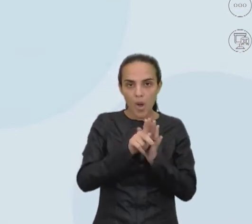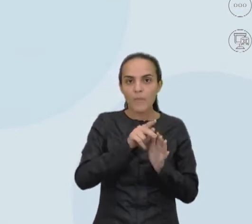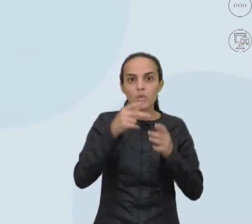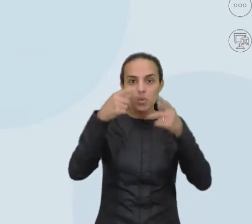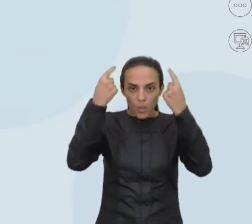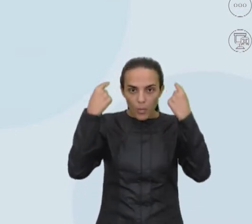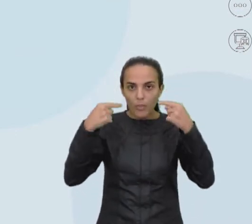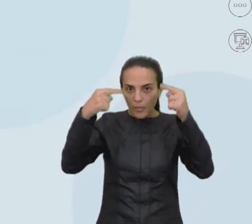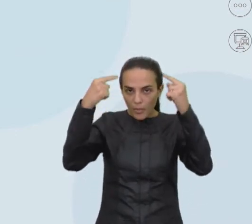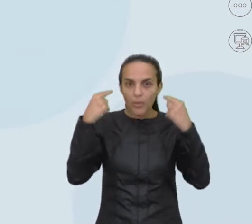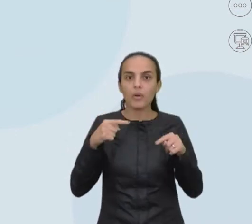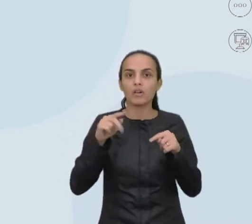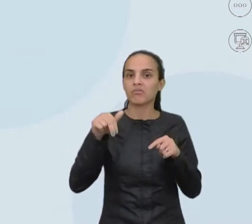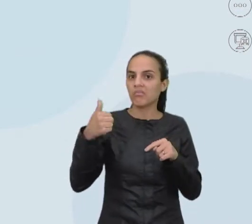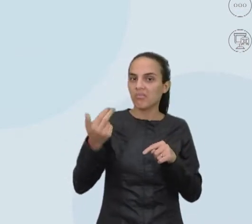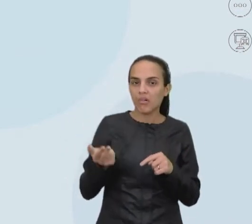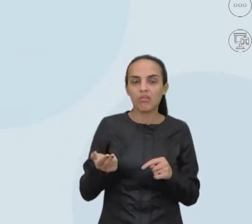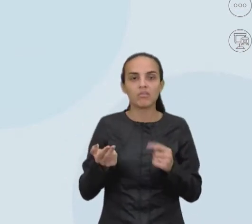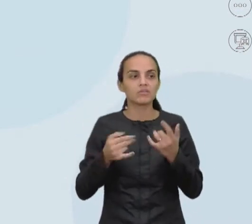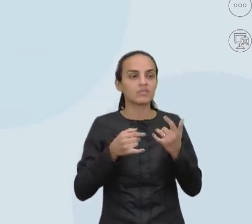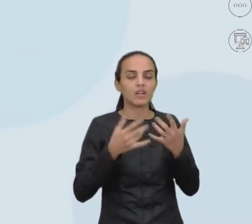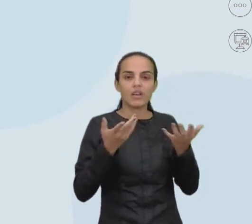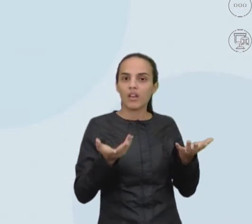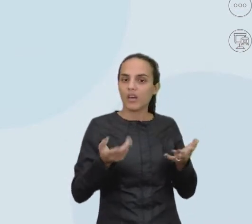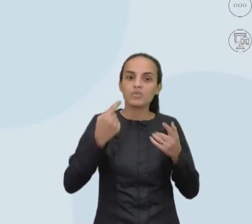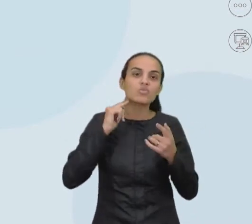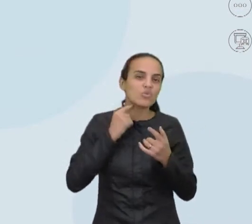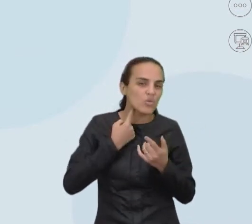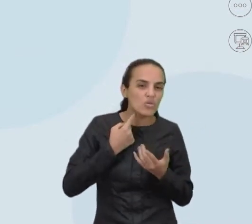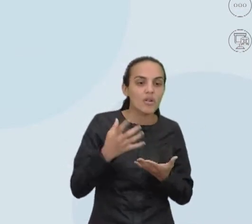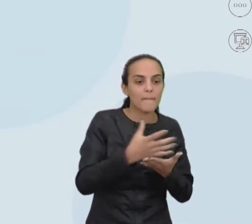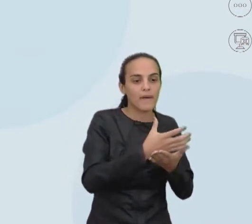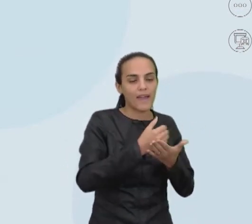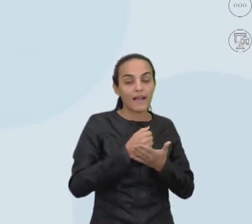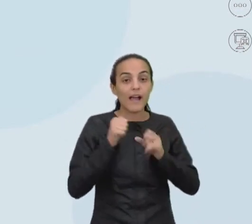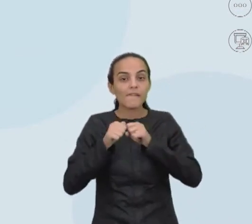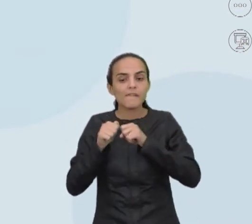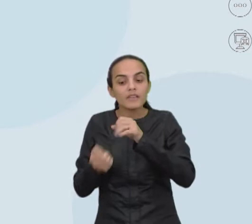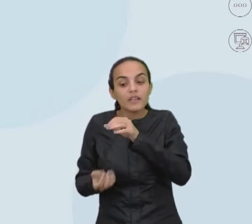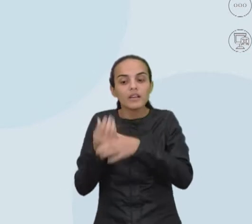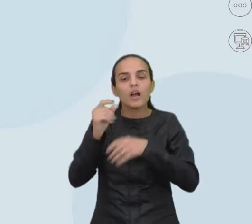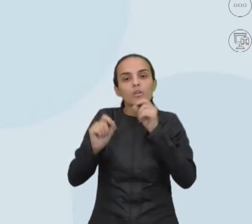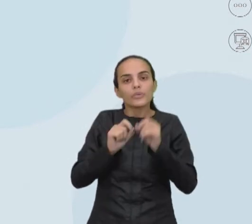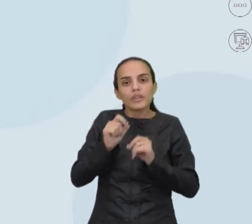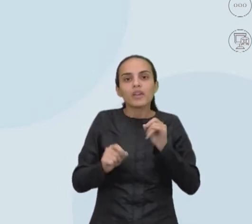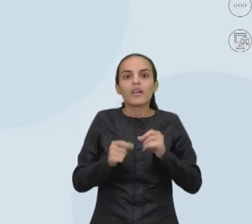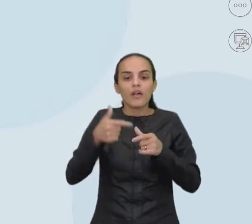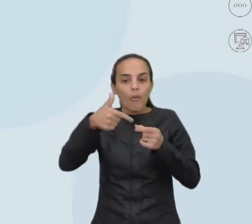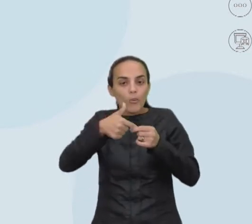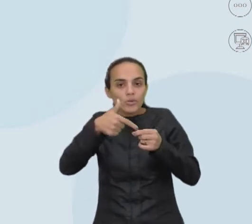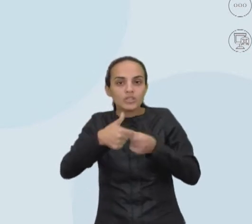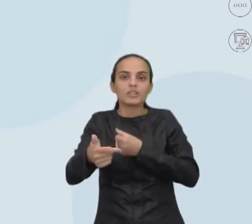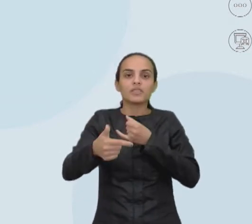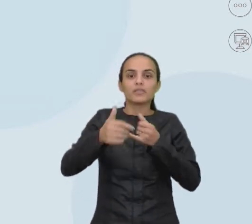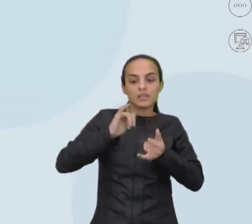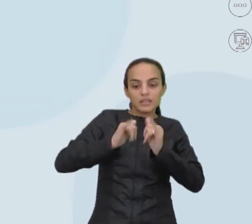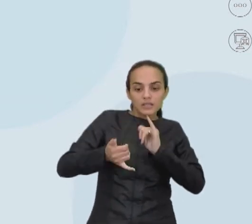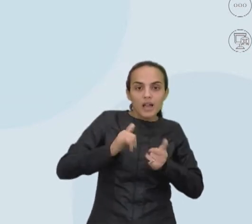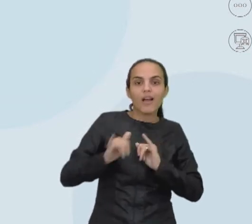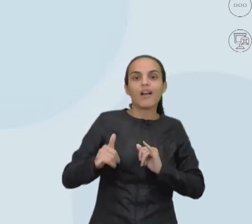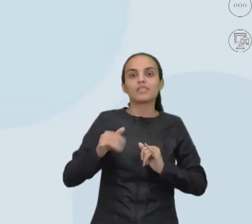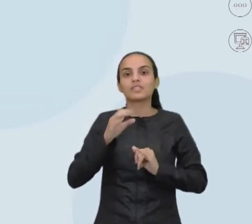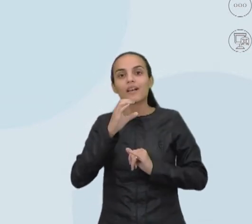gente pega os resíduos sólidos urbanos, né? E o que pode ser feito com isso? Combustíveis, eletricidade, calor. Então é uma